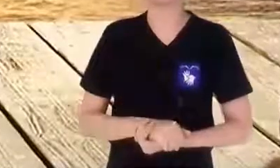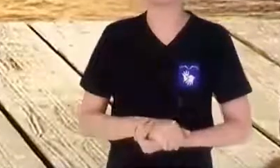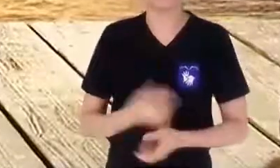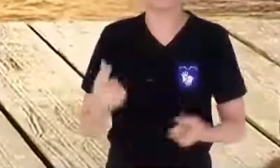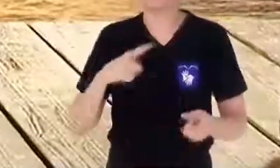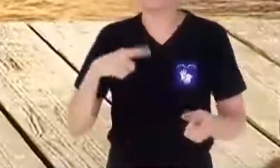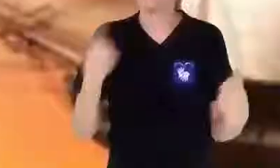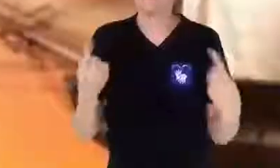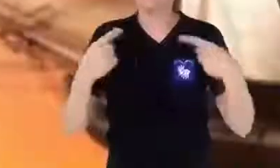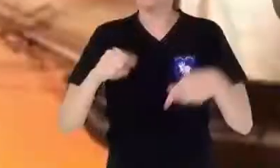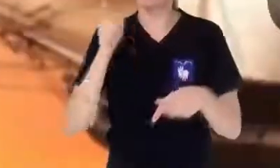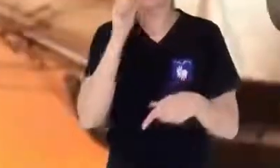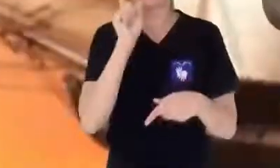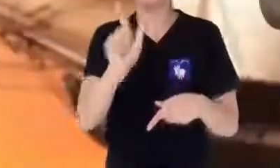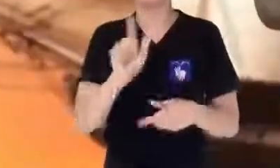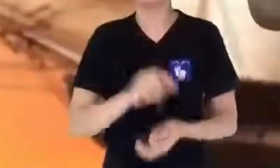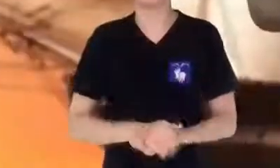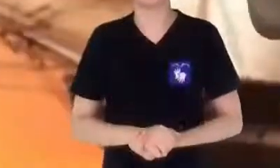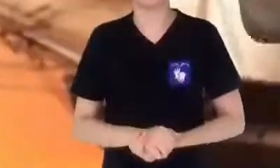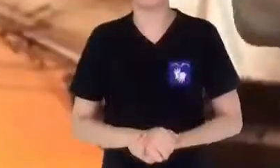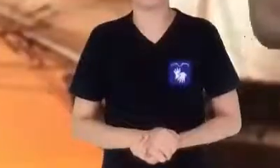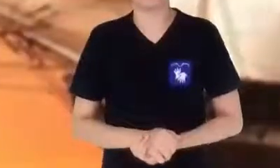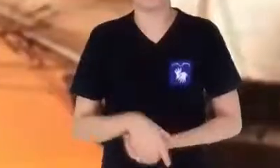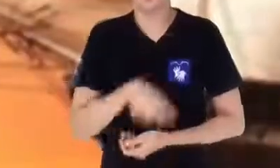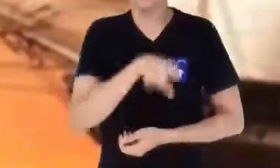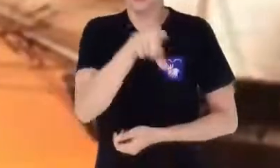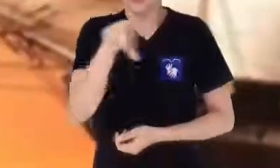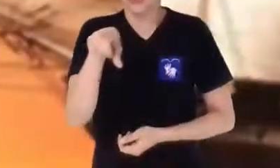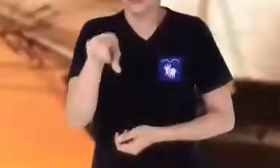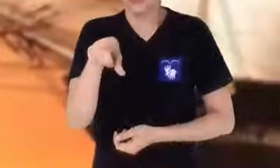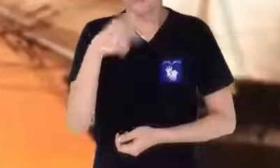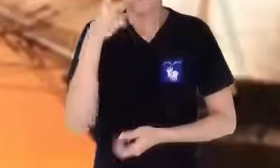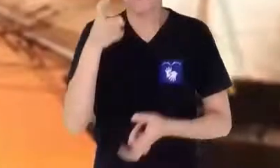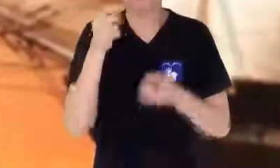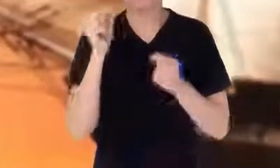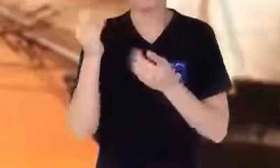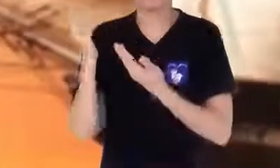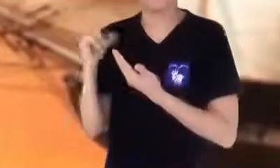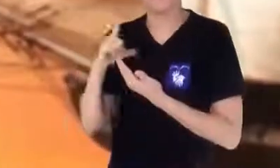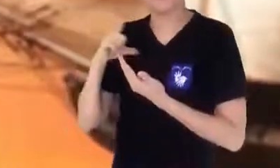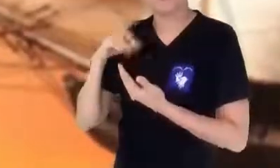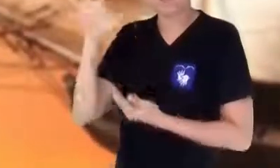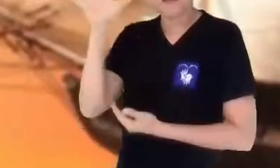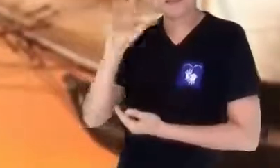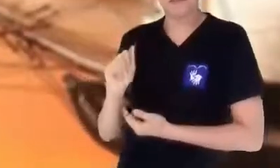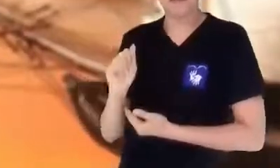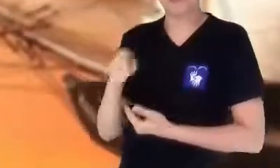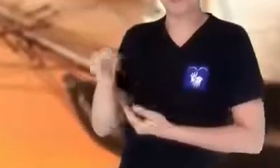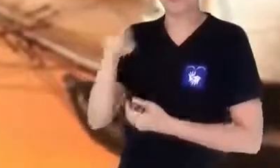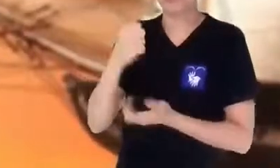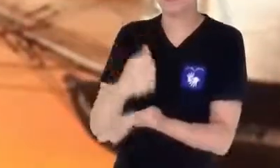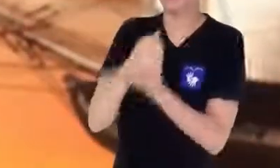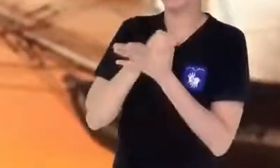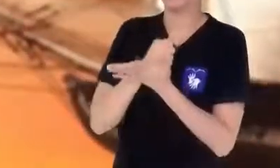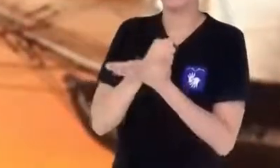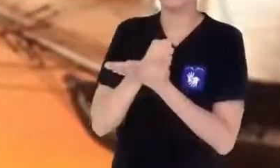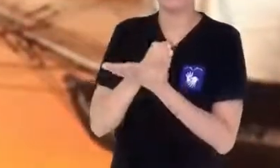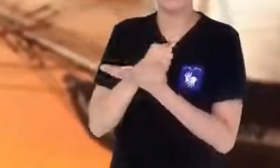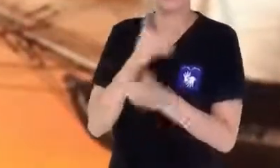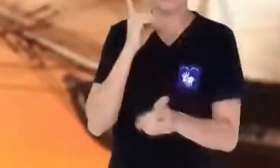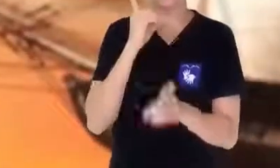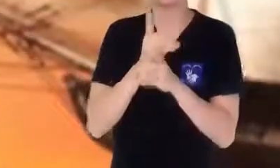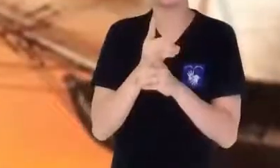pronto. Crianças, olha só, crianças. Esse aqui é o mapa. E vocês vão me ajudar a descobrir onde está esse